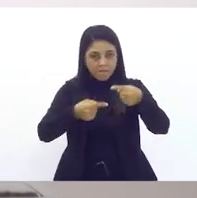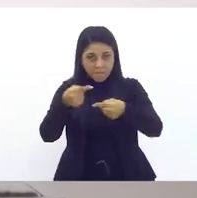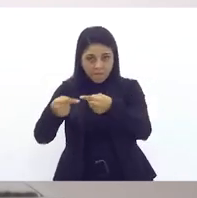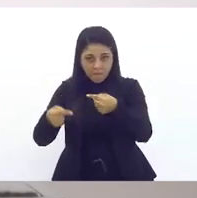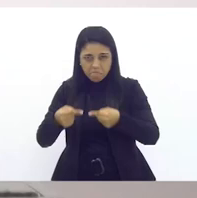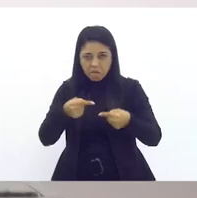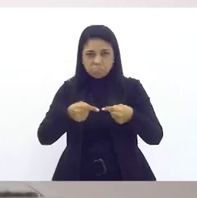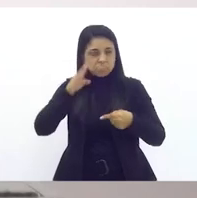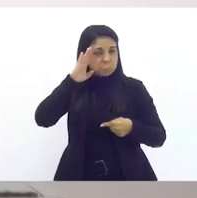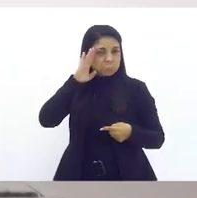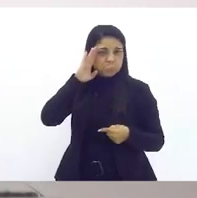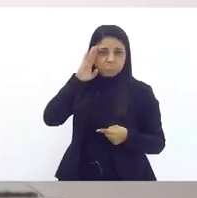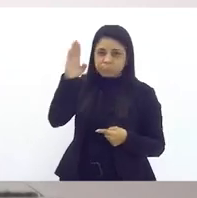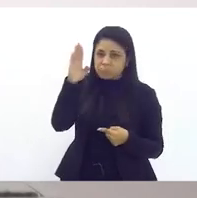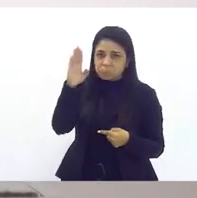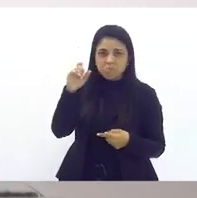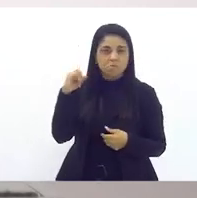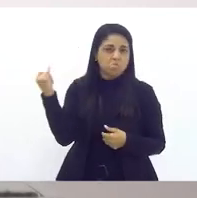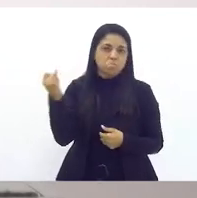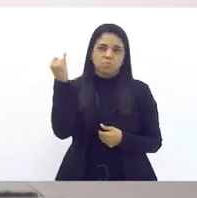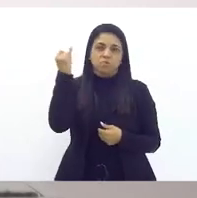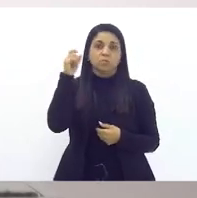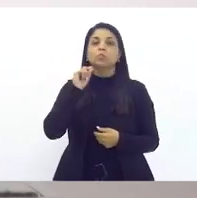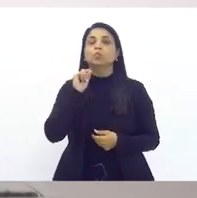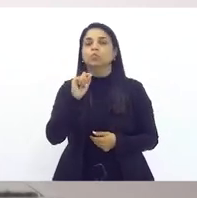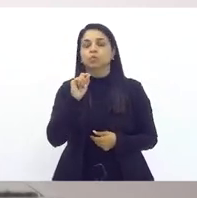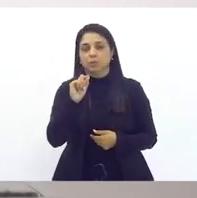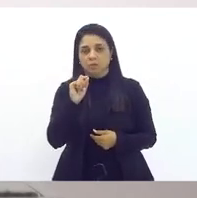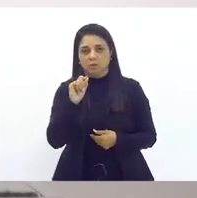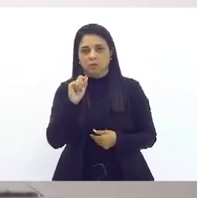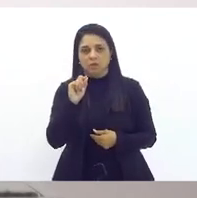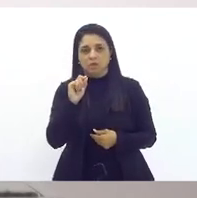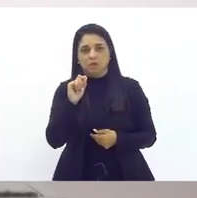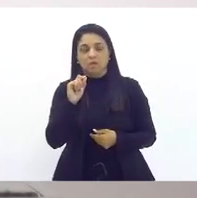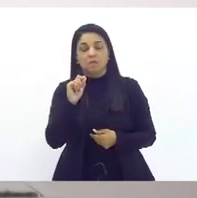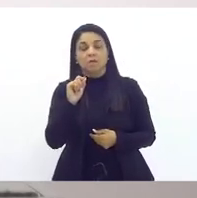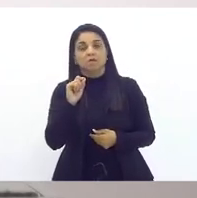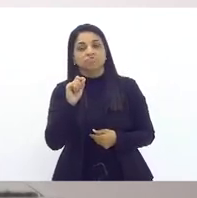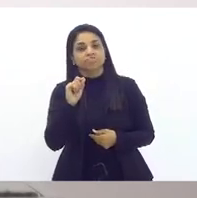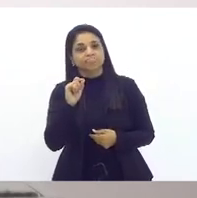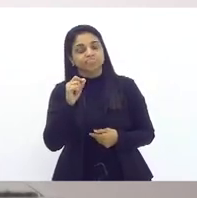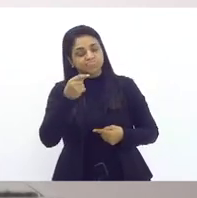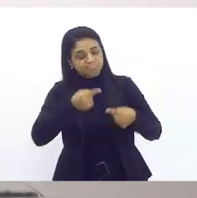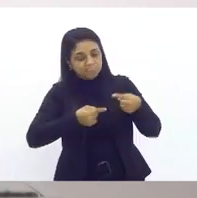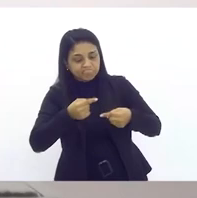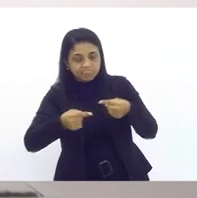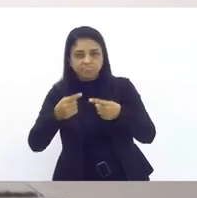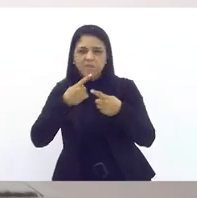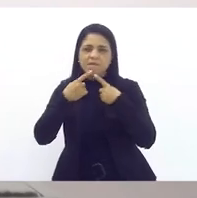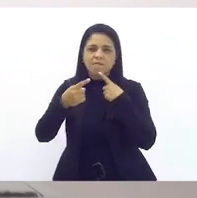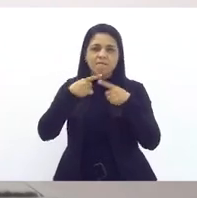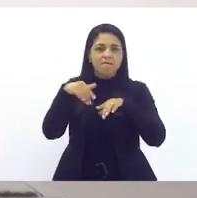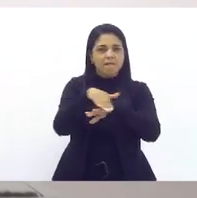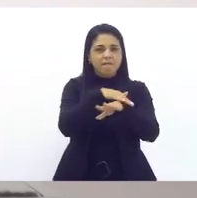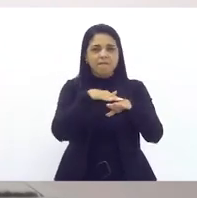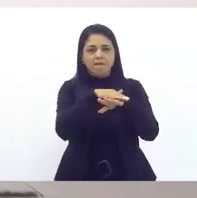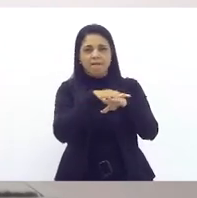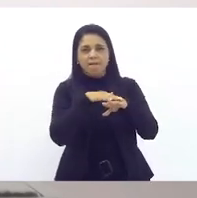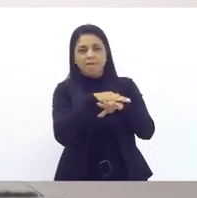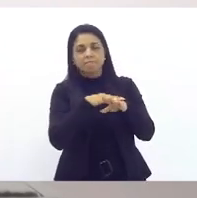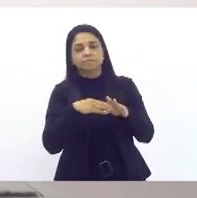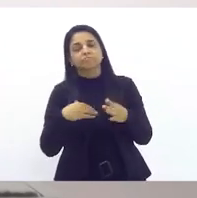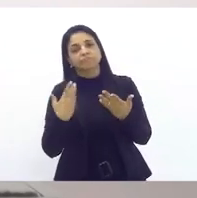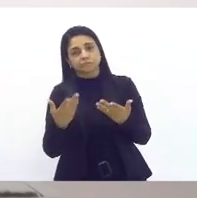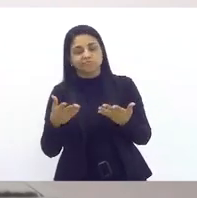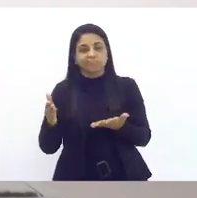absolutamente também fundamental, como também acho que é importante a gente ter uma conversa com o pessoal do regime.